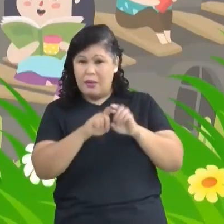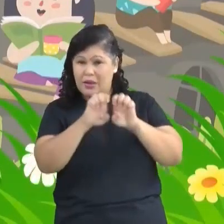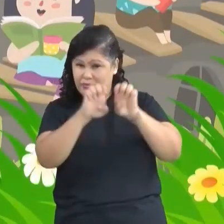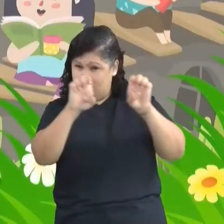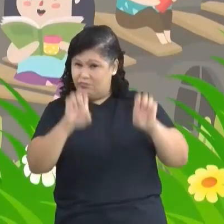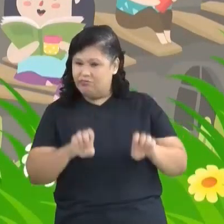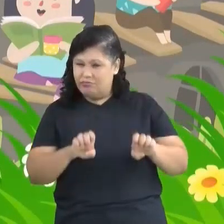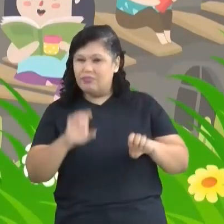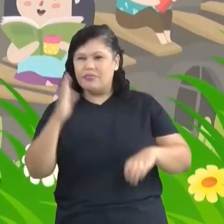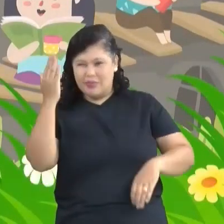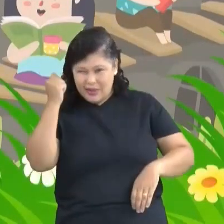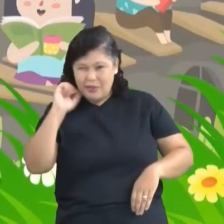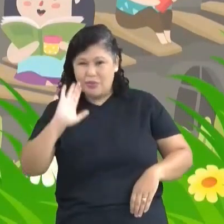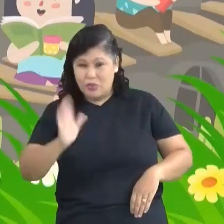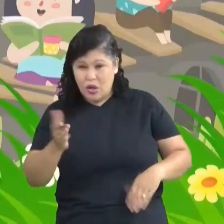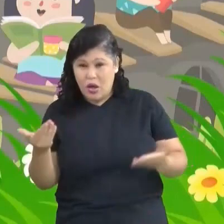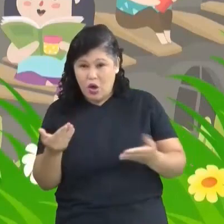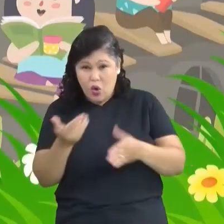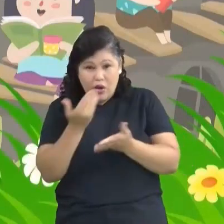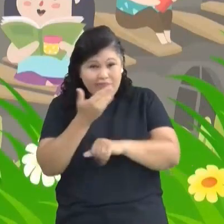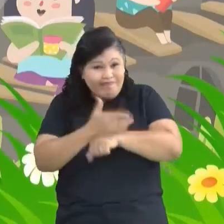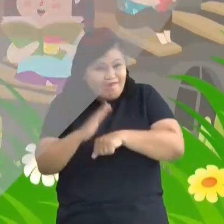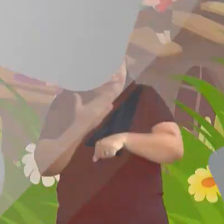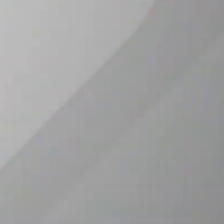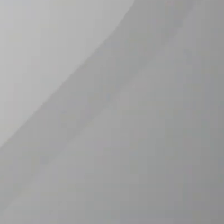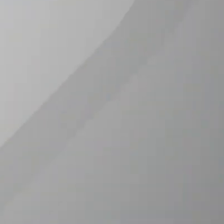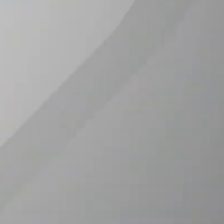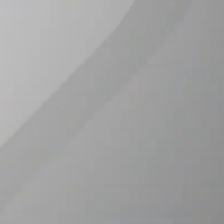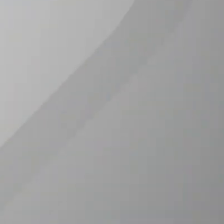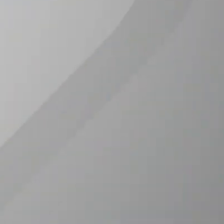escrito, vamos lá para o nosso exercitando? Vamos lá?